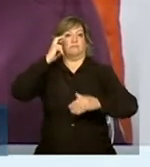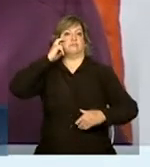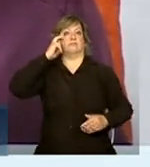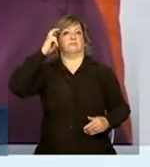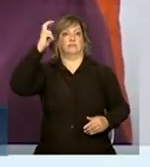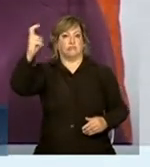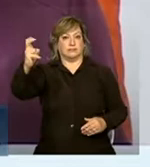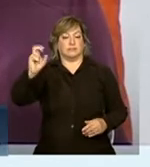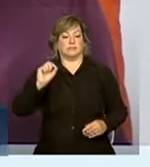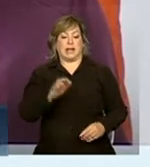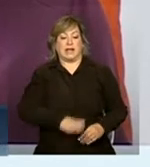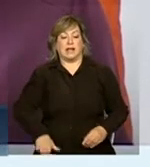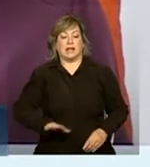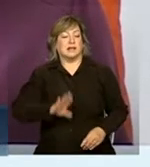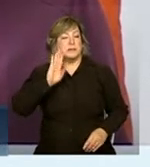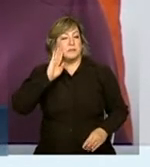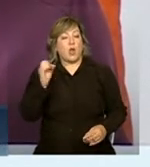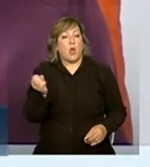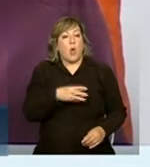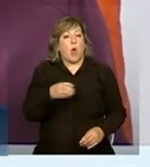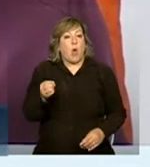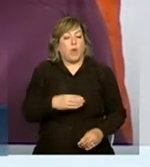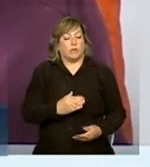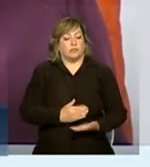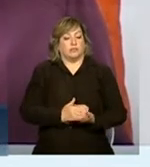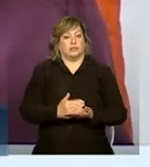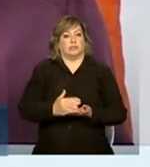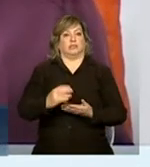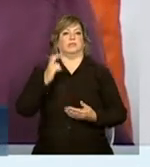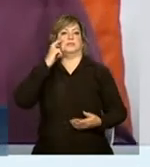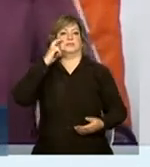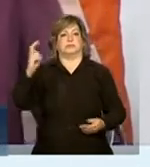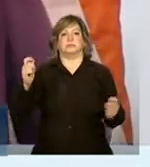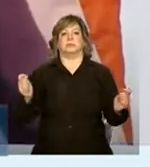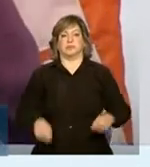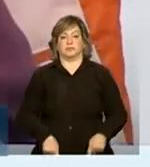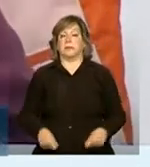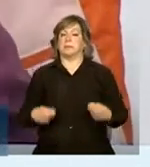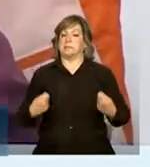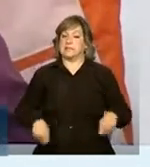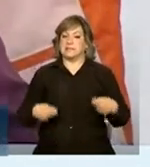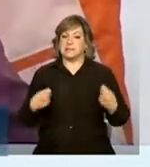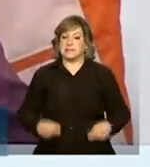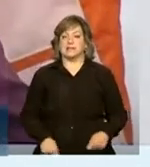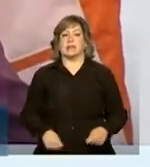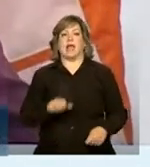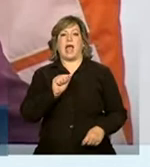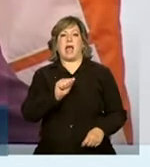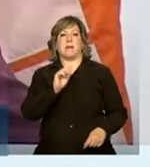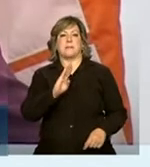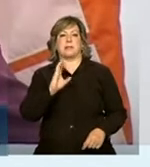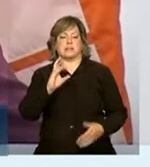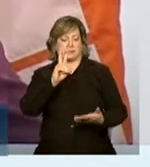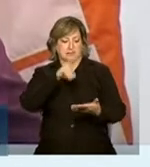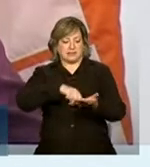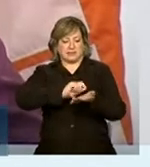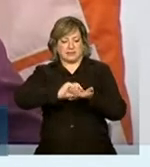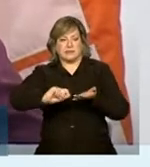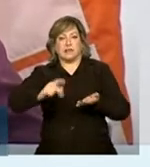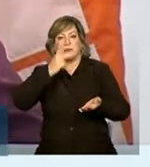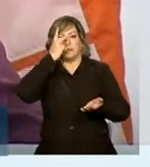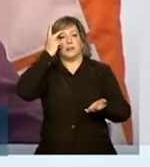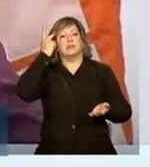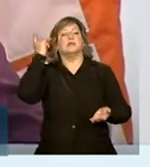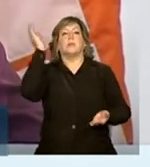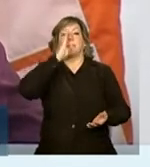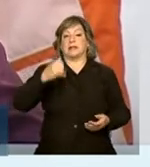criança é decisiva nos primeiros anos da infância. Precisamos de alfabetizar os brasileiros